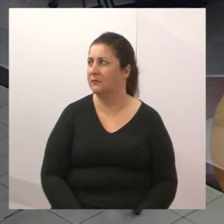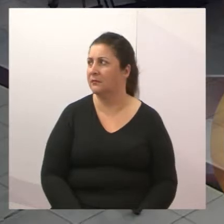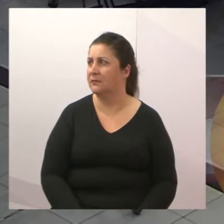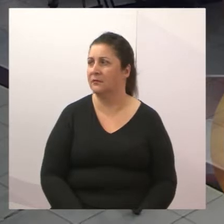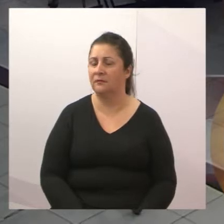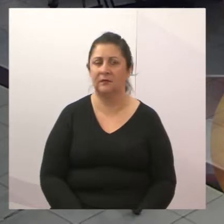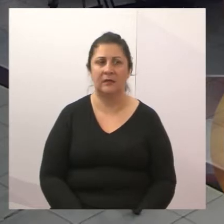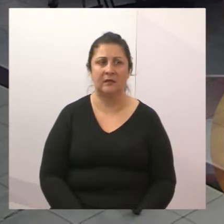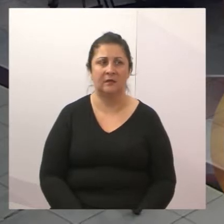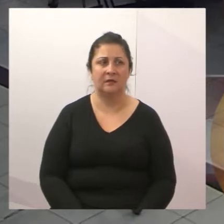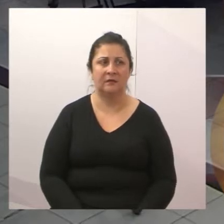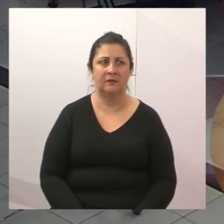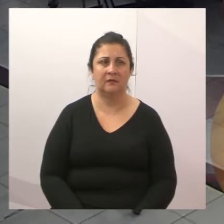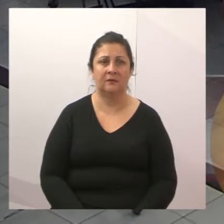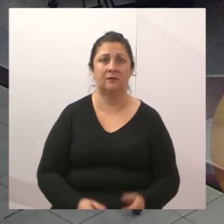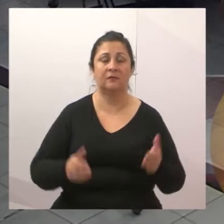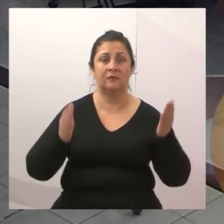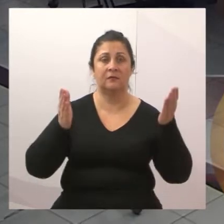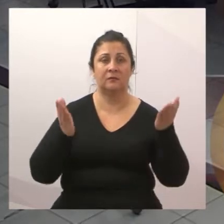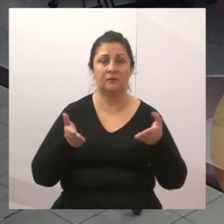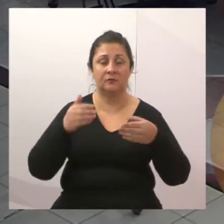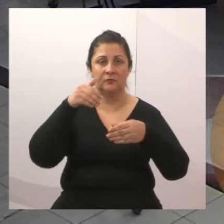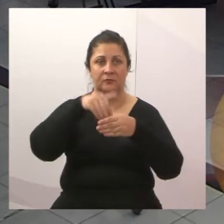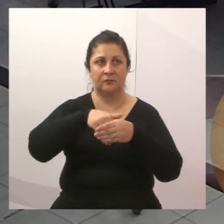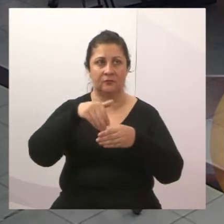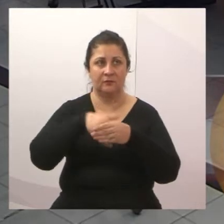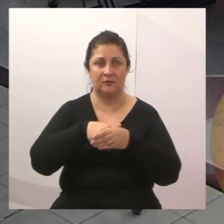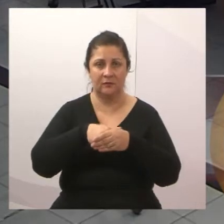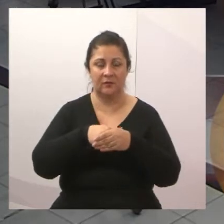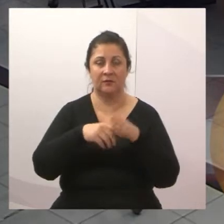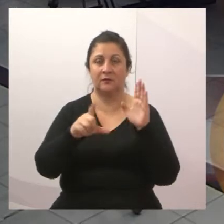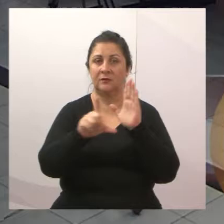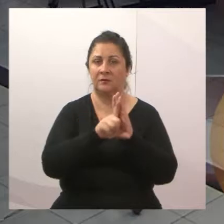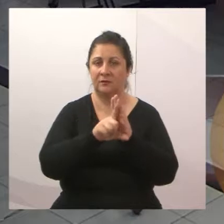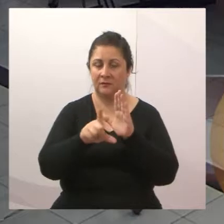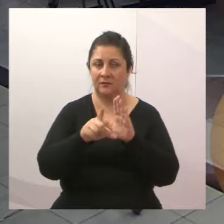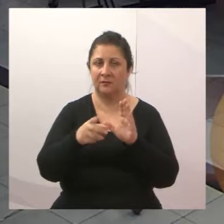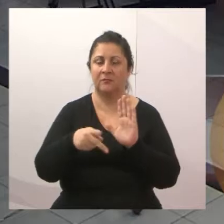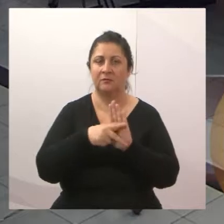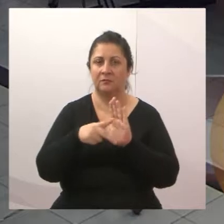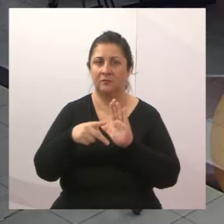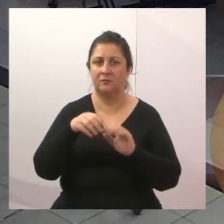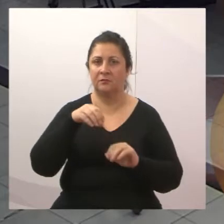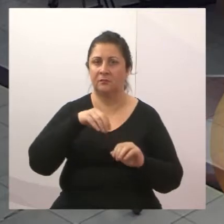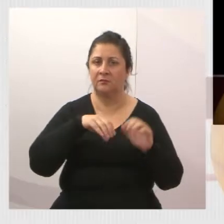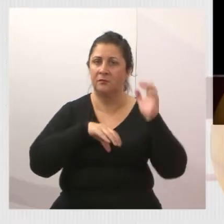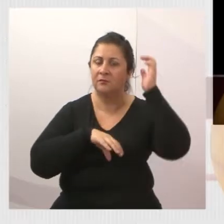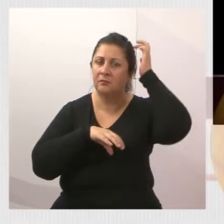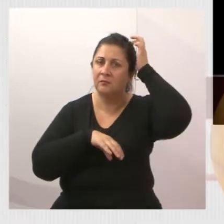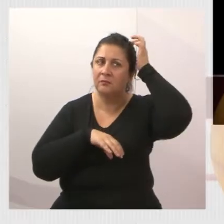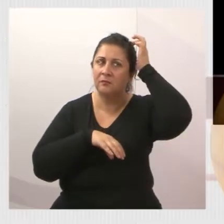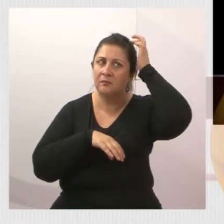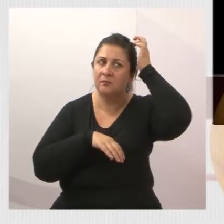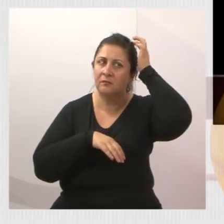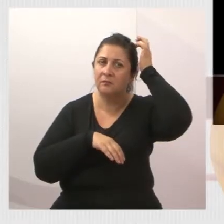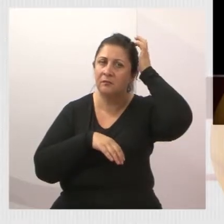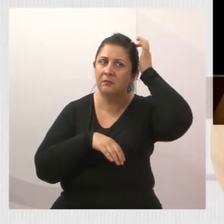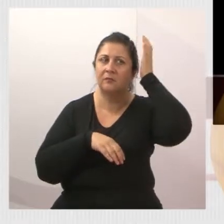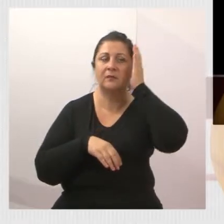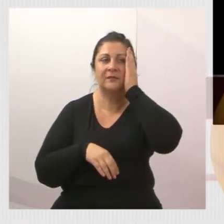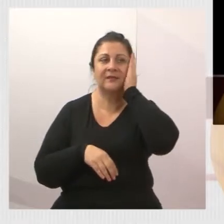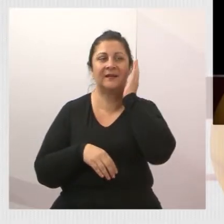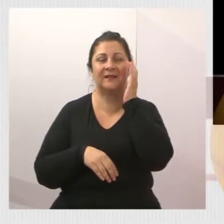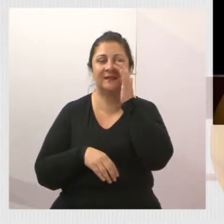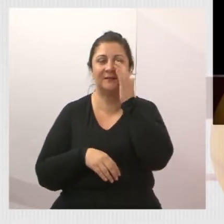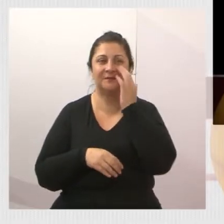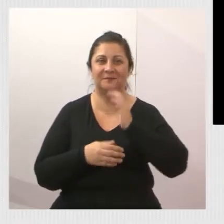Bom, nós vamos falar hoje vamos votar sobre a Lei Orgânica Orçamentária Anual, LOA. Para que vocês todos